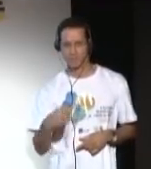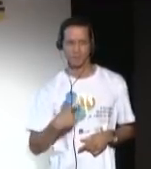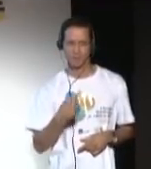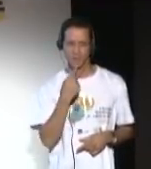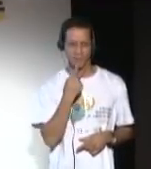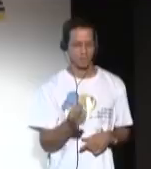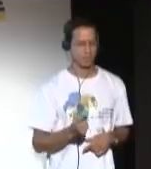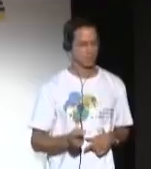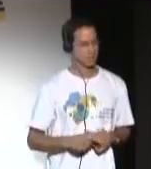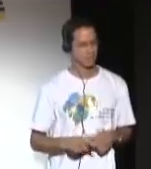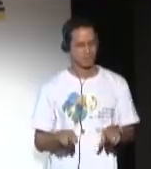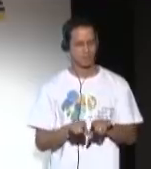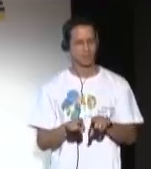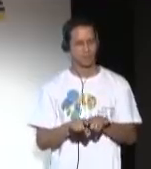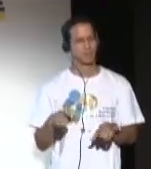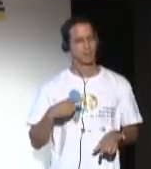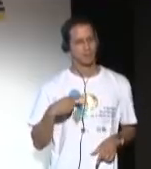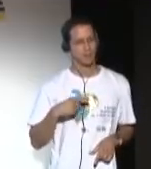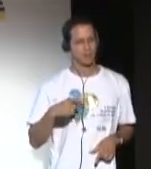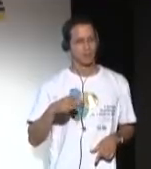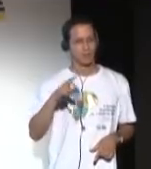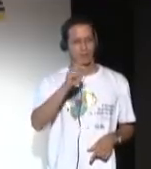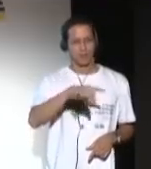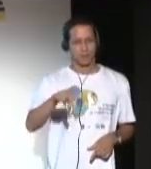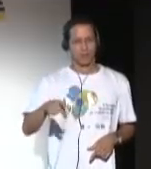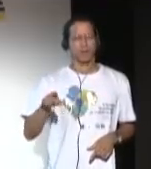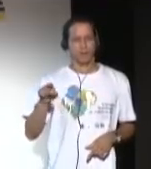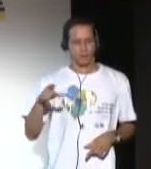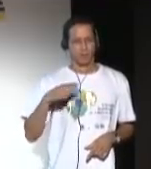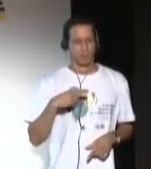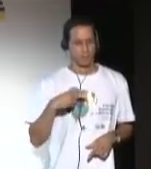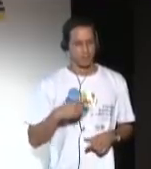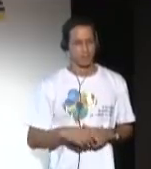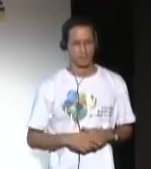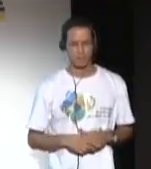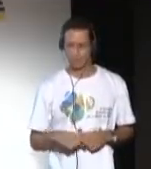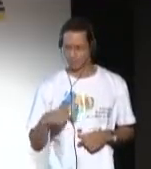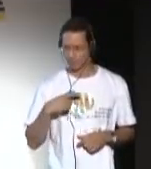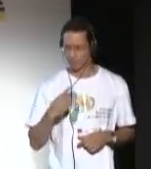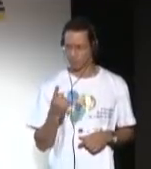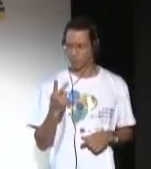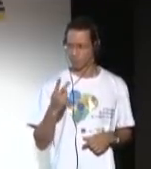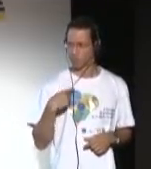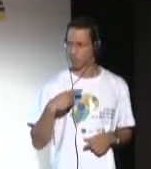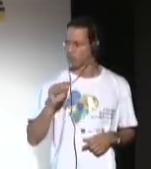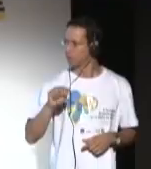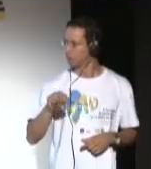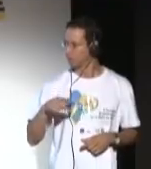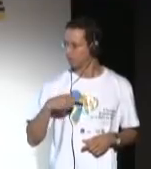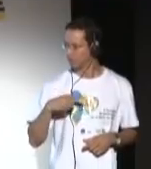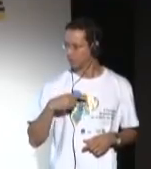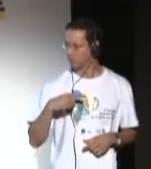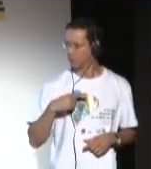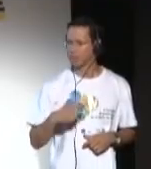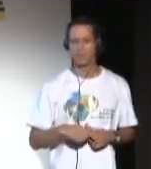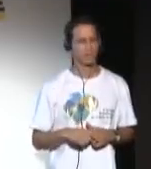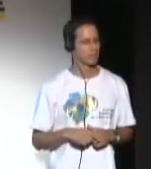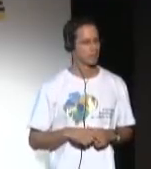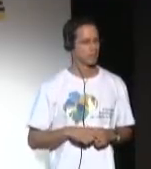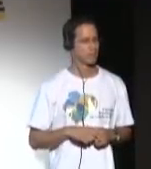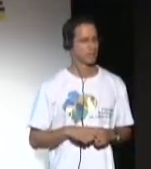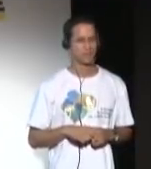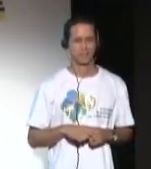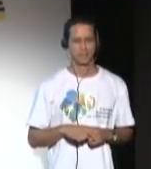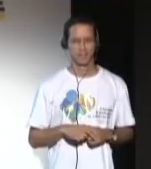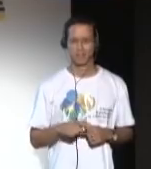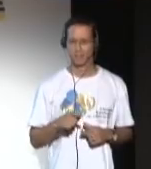professores lá, de Berkeley. Tem até 1 ou 2 aqui, né? Levanta a mão quem é do Callan aqui.